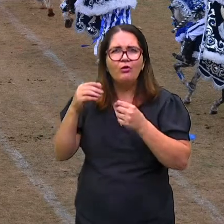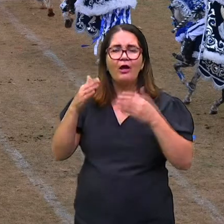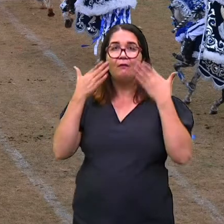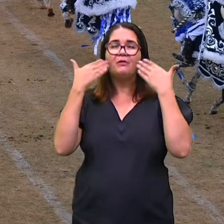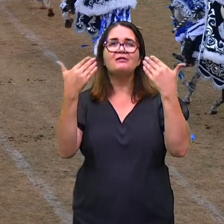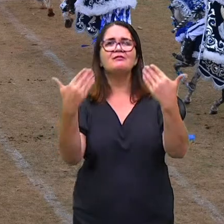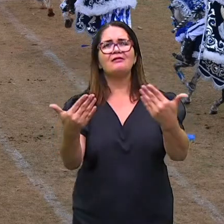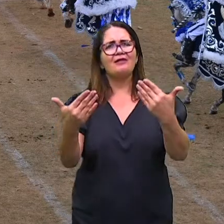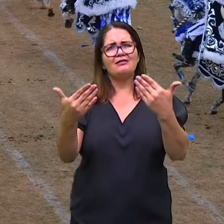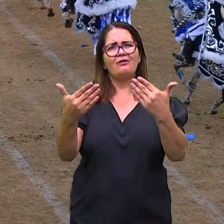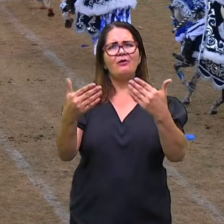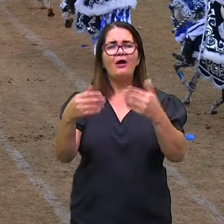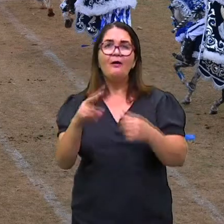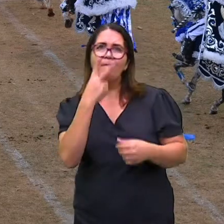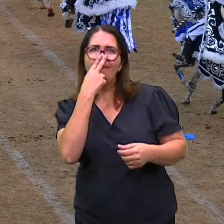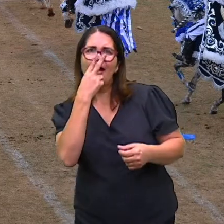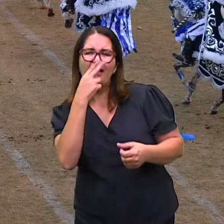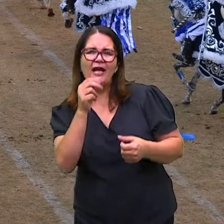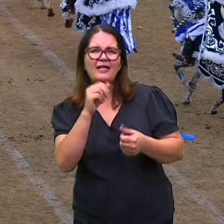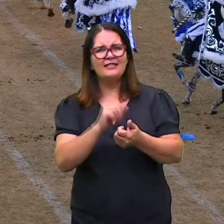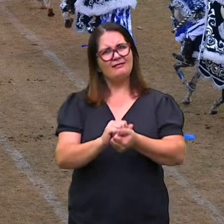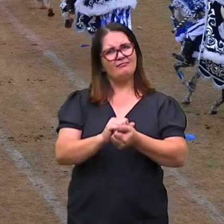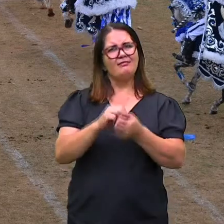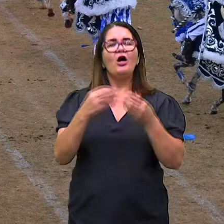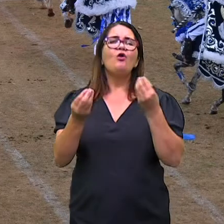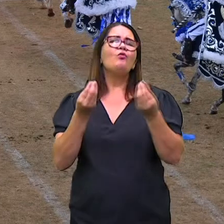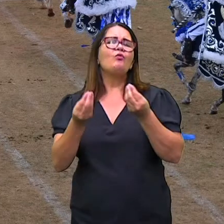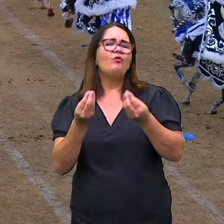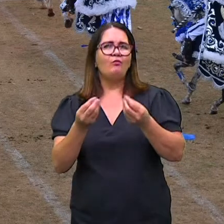como um jogo de xadrez, a fim de